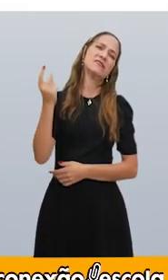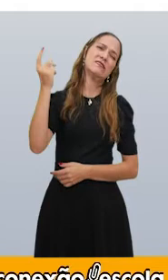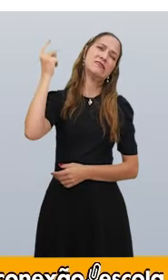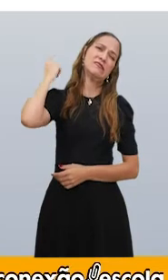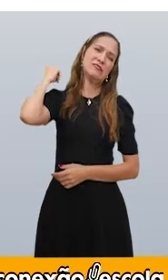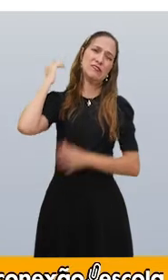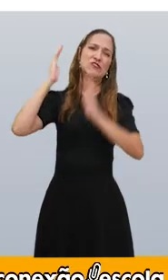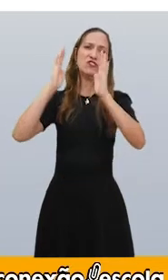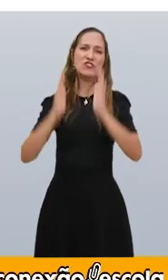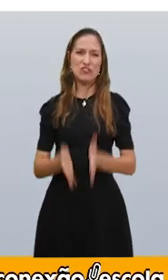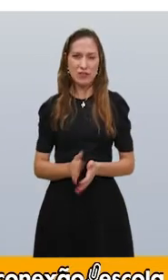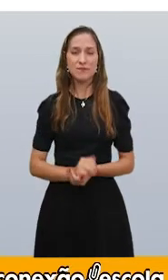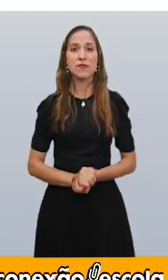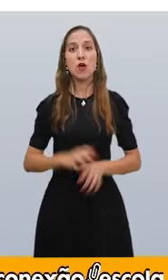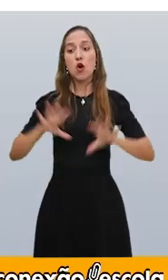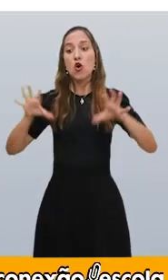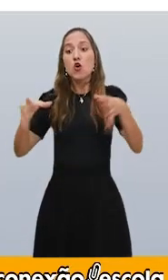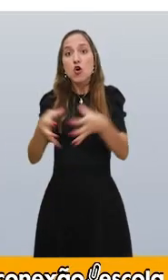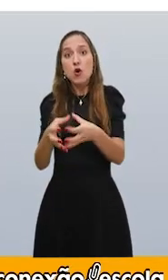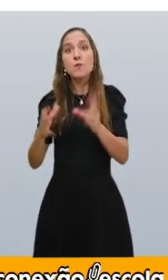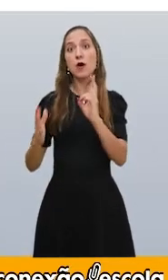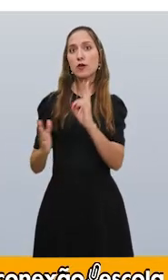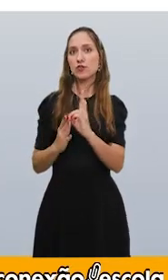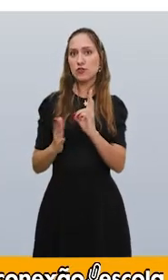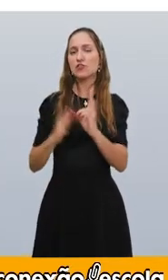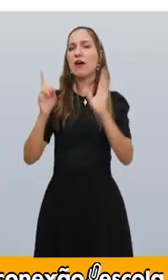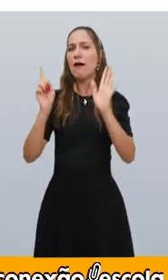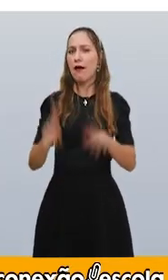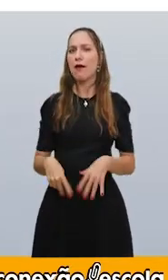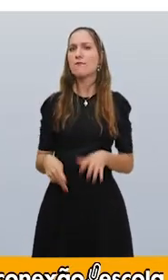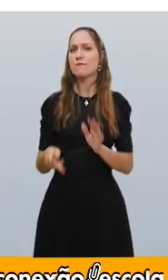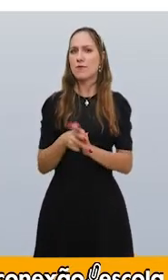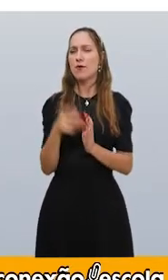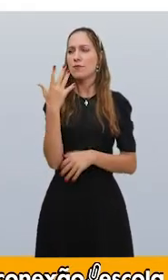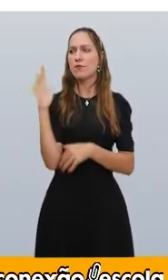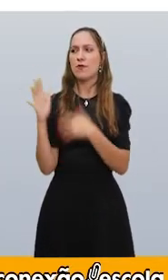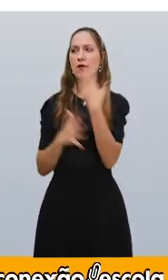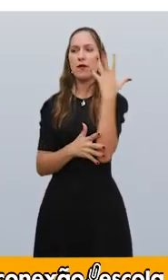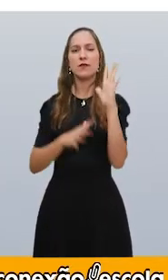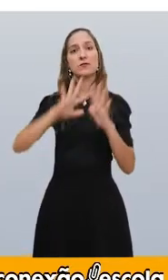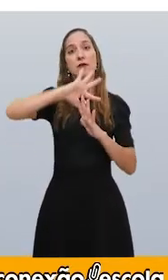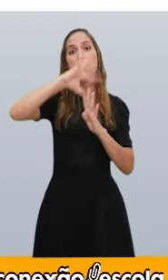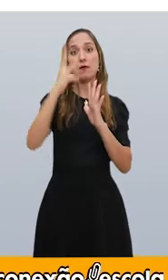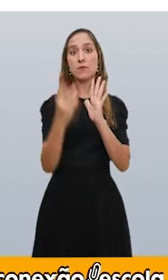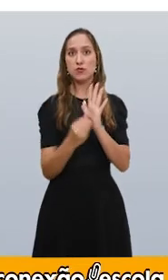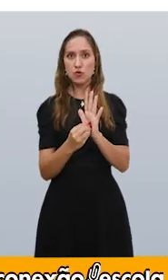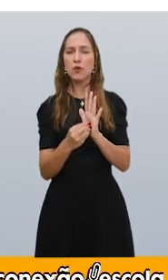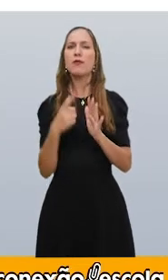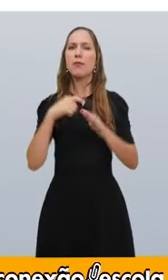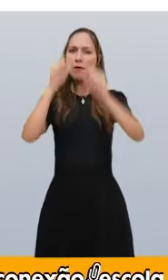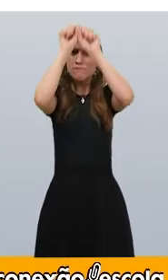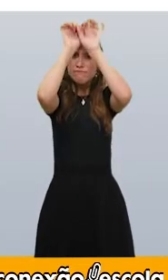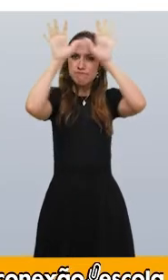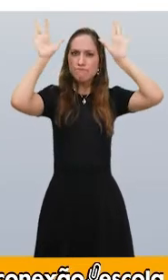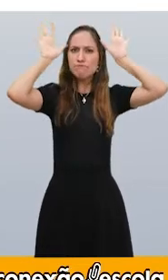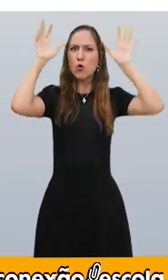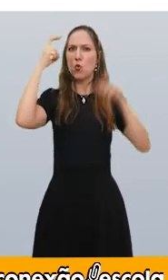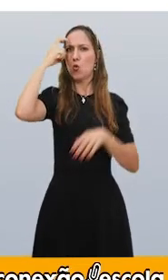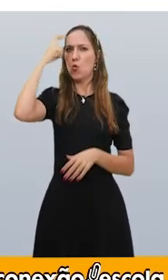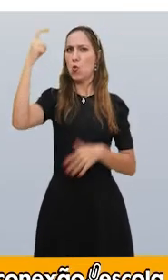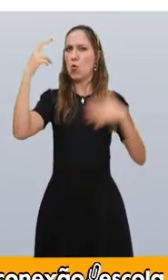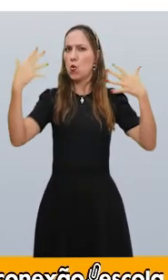passado muito distante, em uma tribo da floresta amazônica, um cacique muito